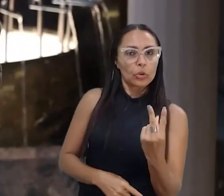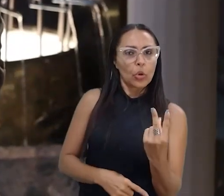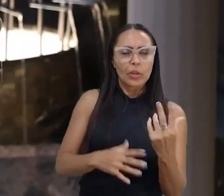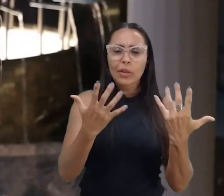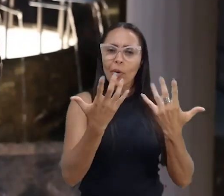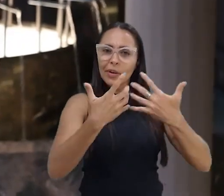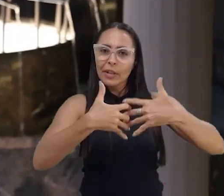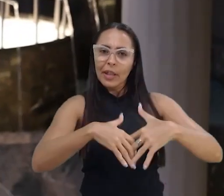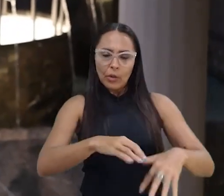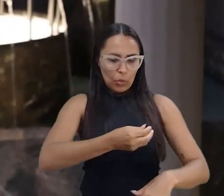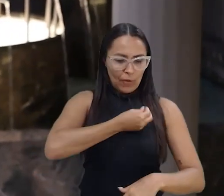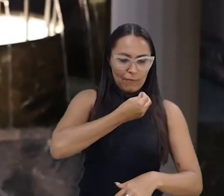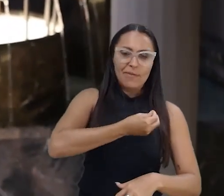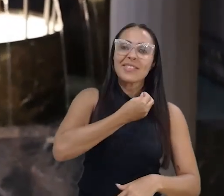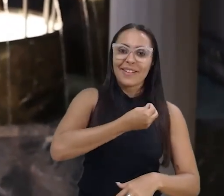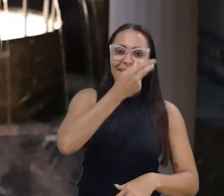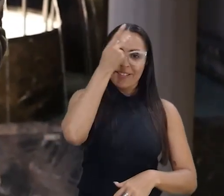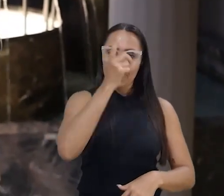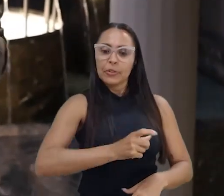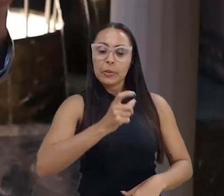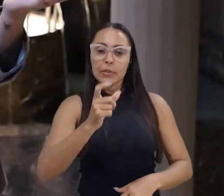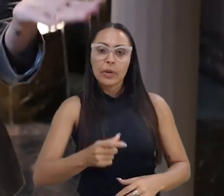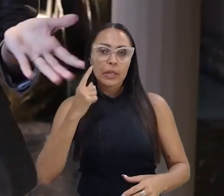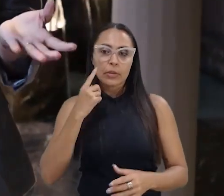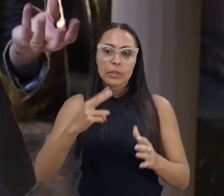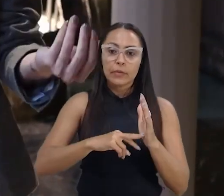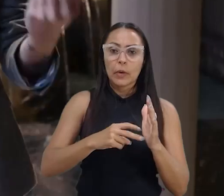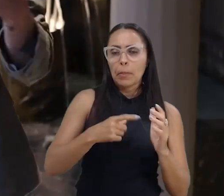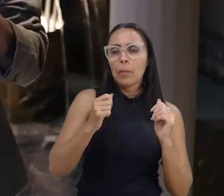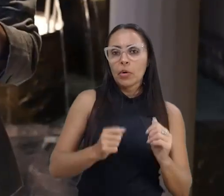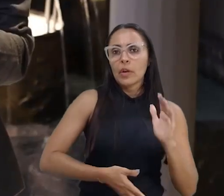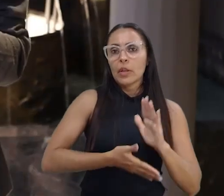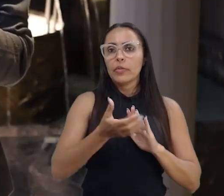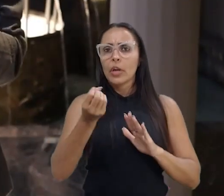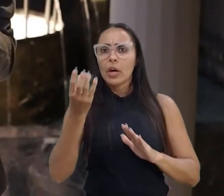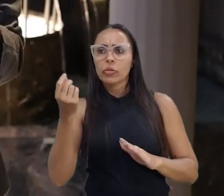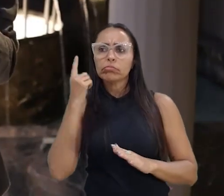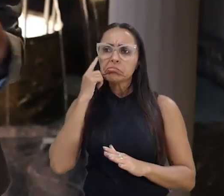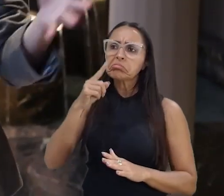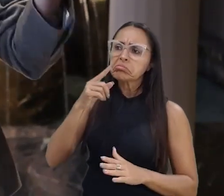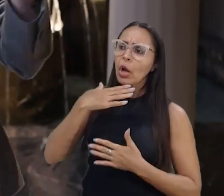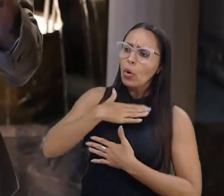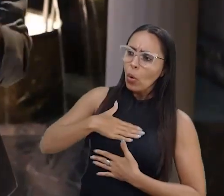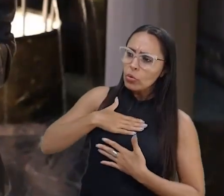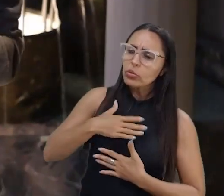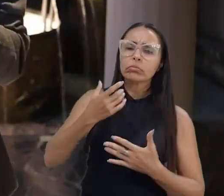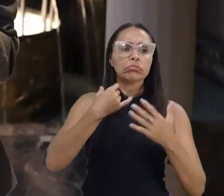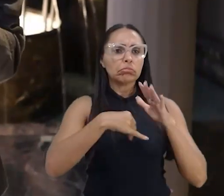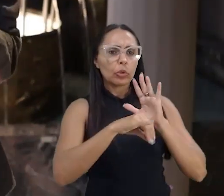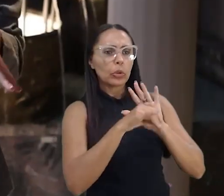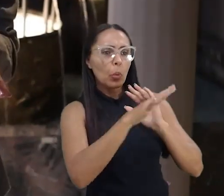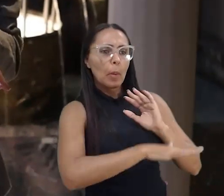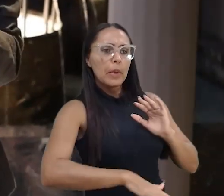com a vida do cotidiano das pessoas. Então significa dizer que eu posso fazer uma viagem, achar bem interessante um estilo e trazer isso para